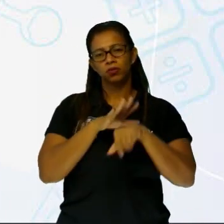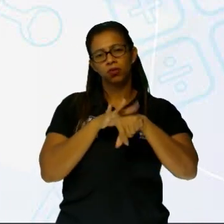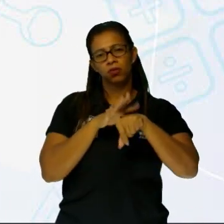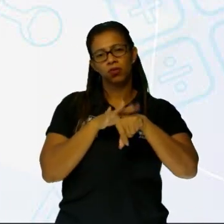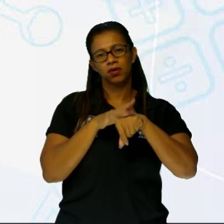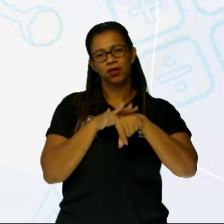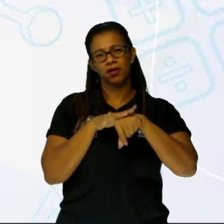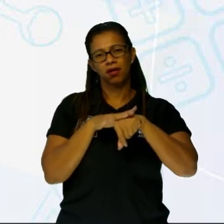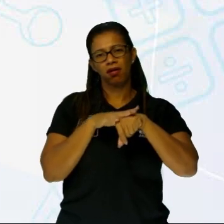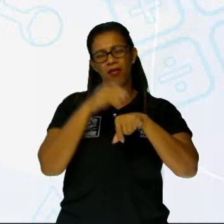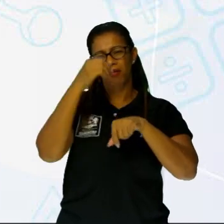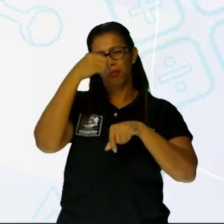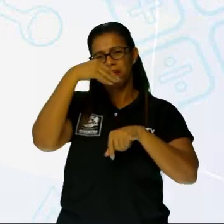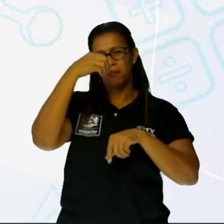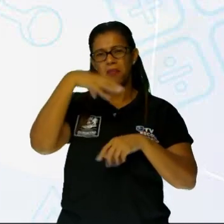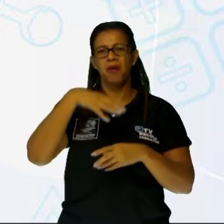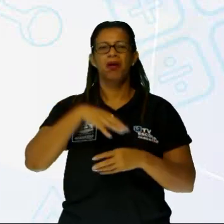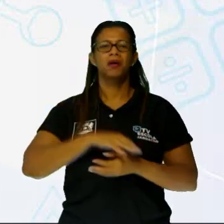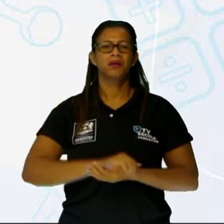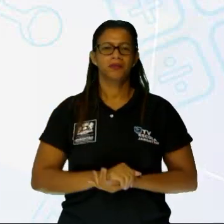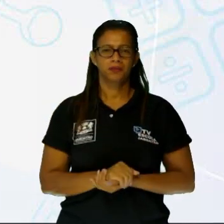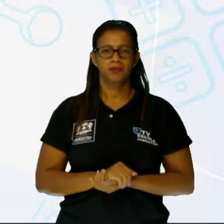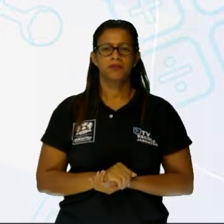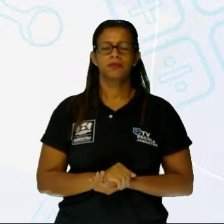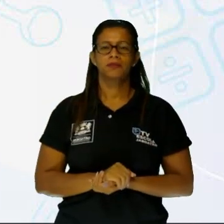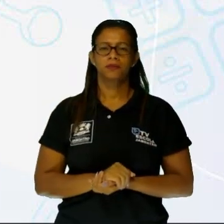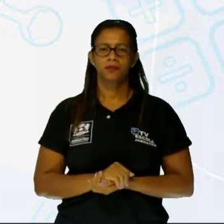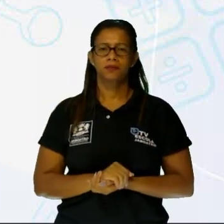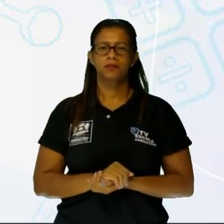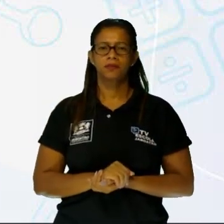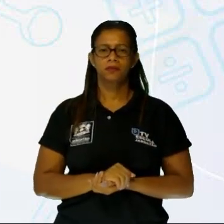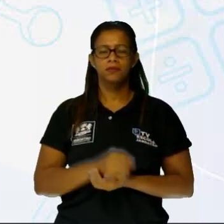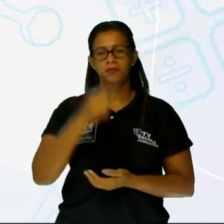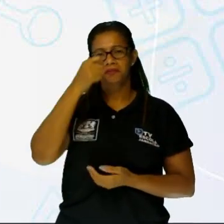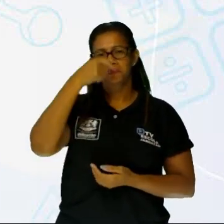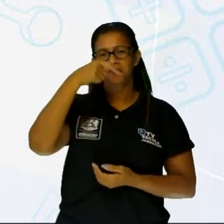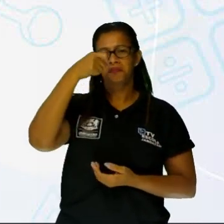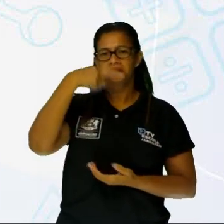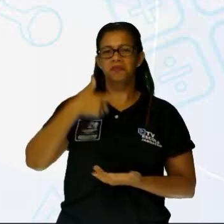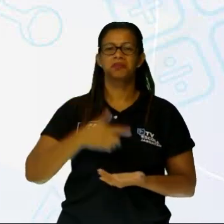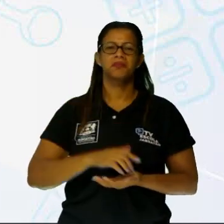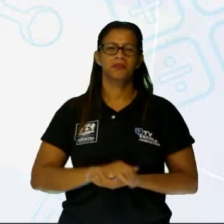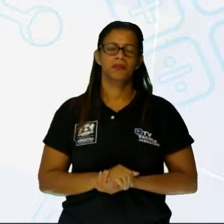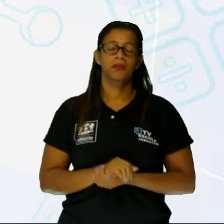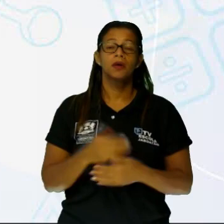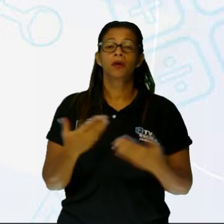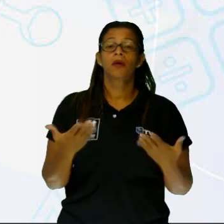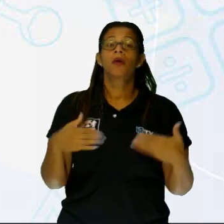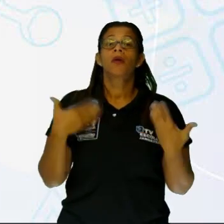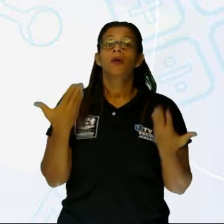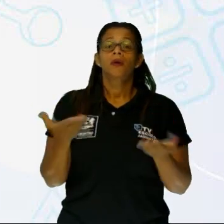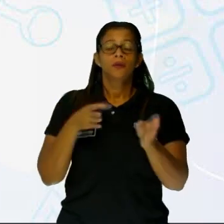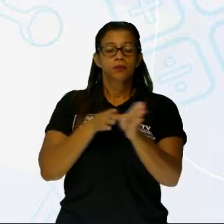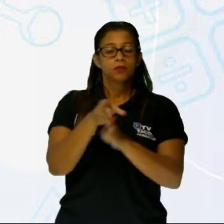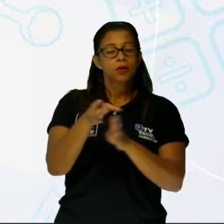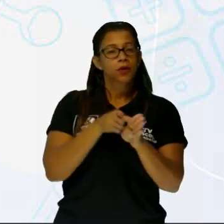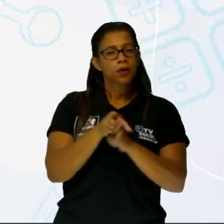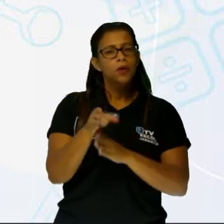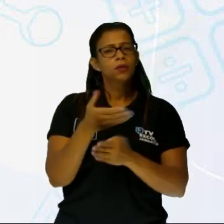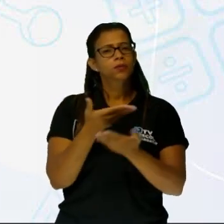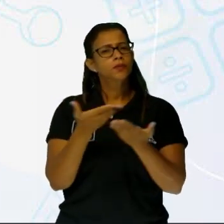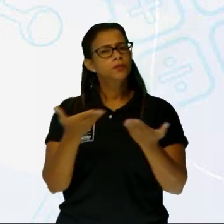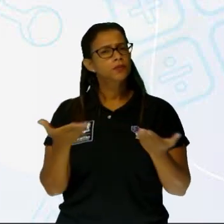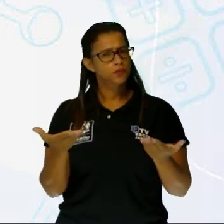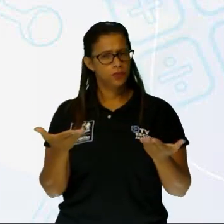né, gripados, com resfriados, né? Então, quais conselhos você daria